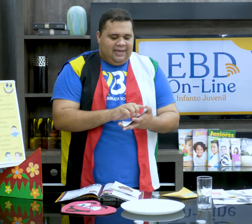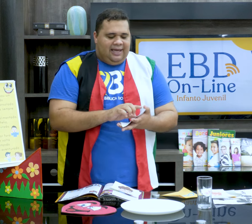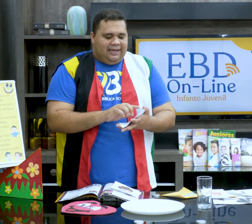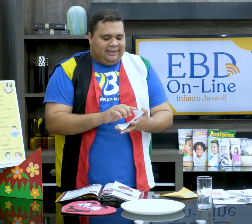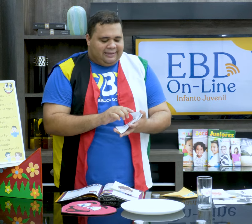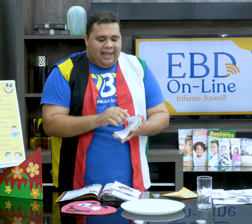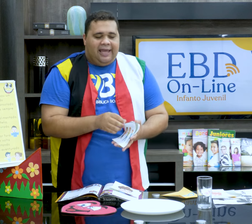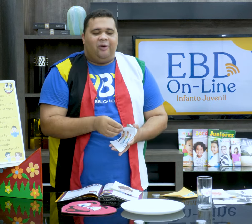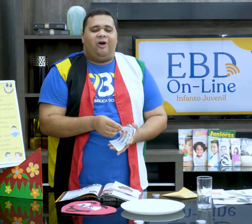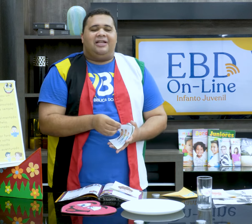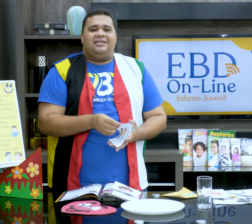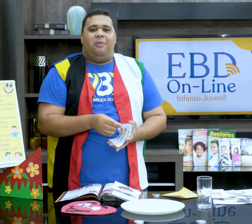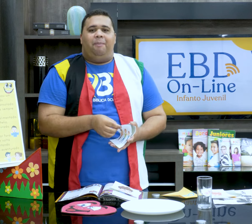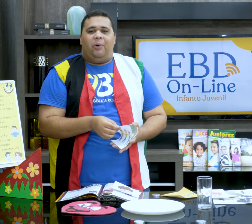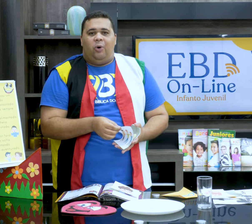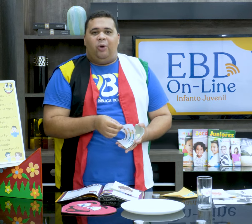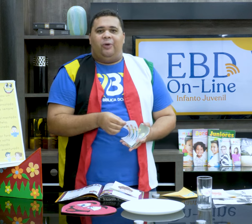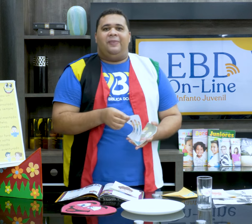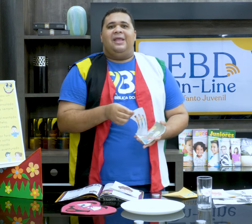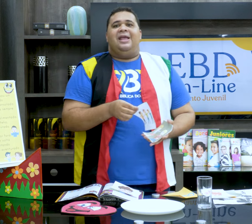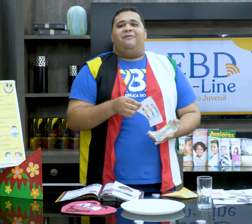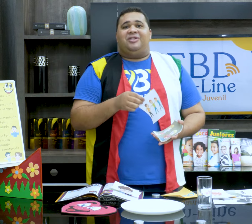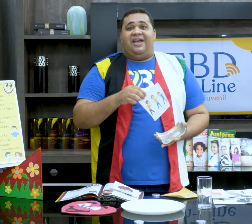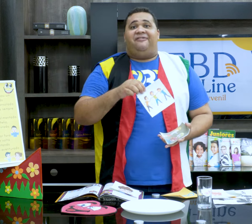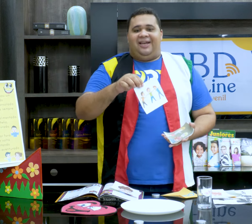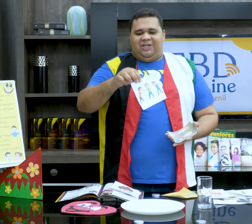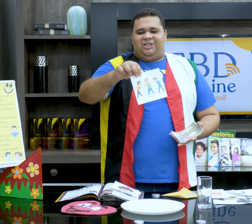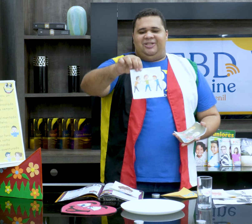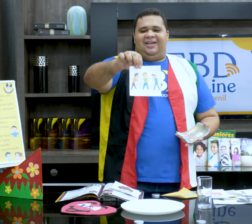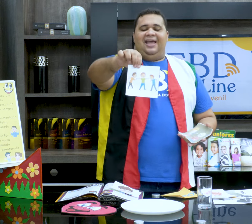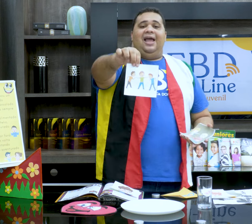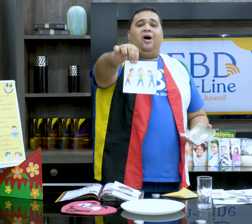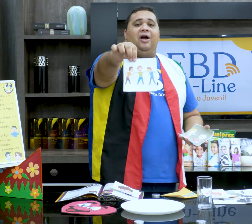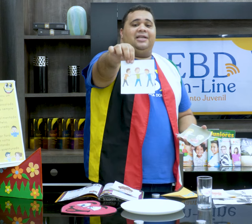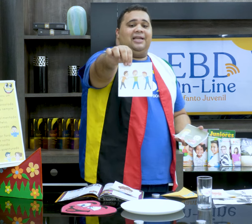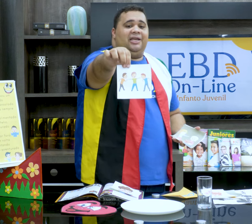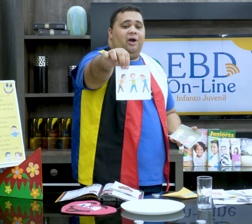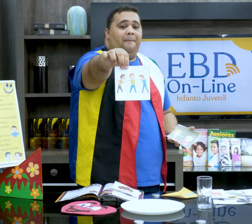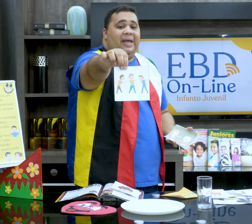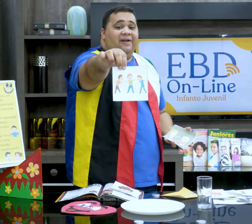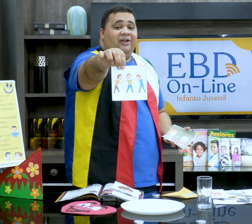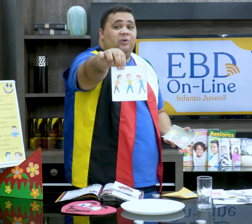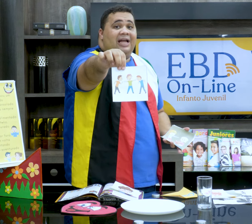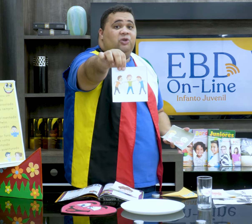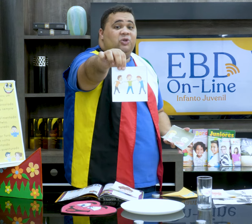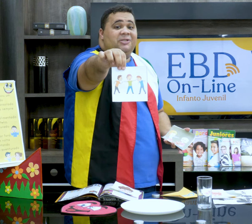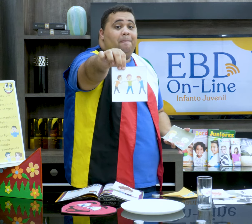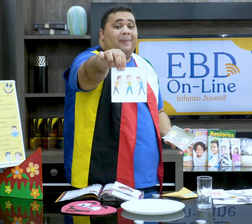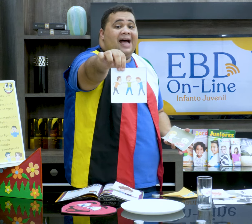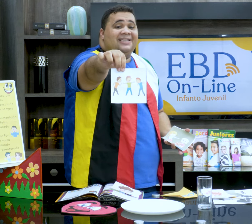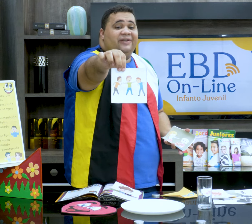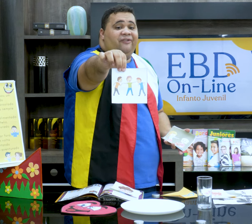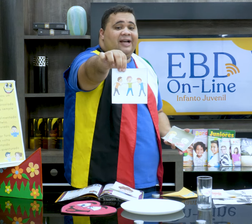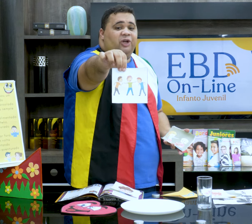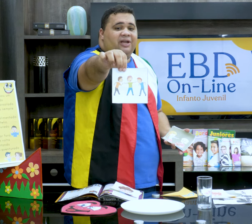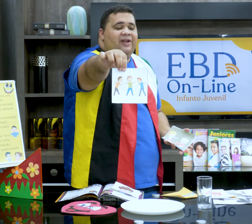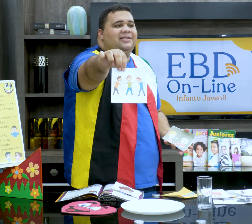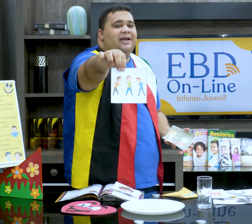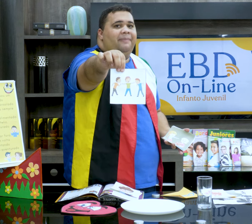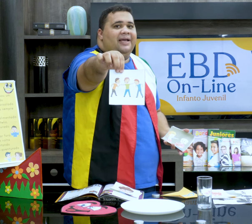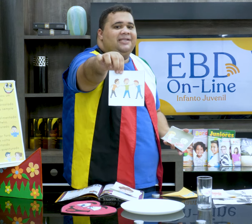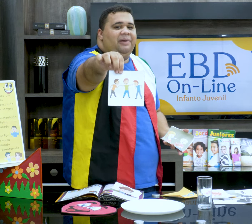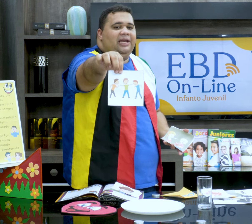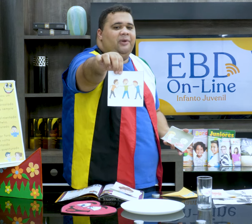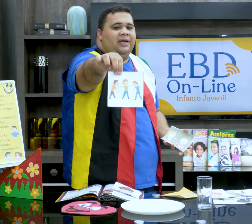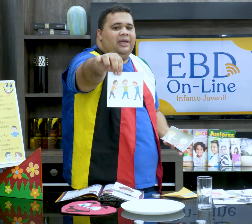criança que tem o coração puro Você é feliz olha Esso daqui ó Bem aventurados os Pacificadores tá